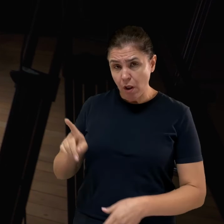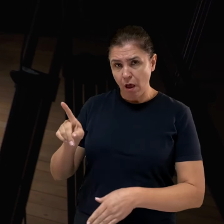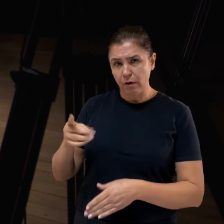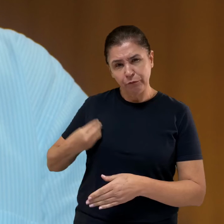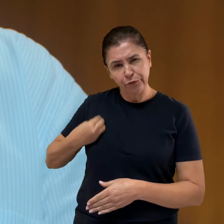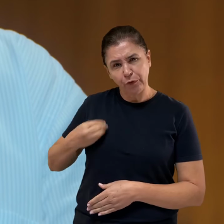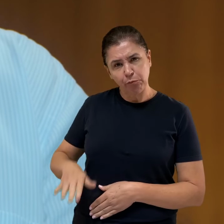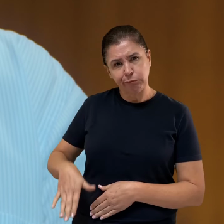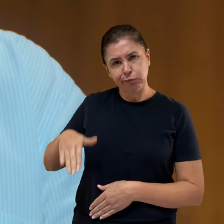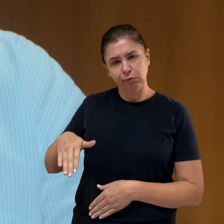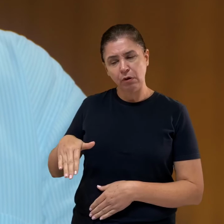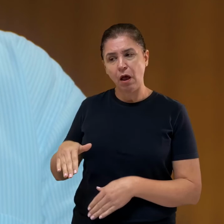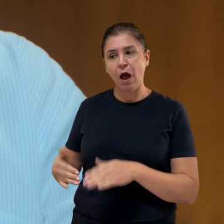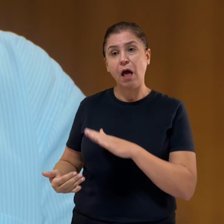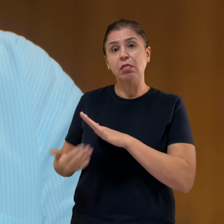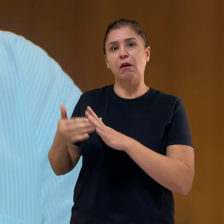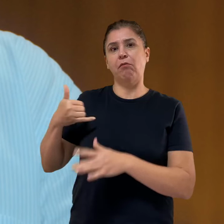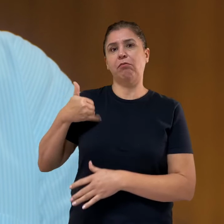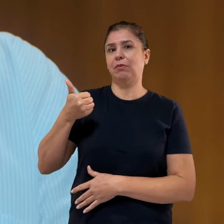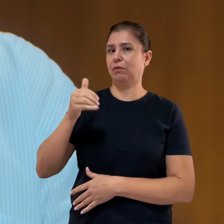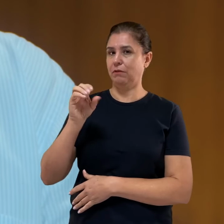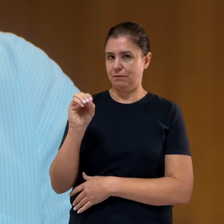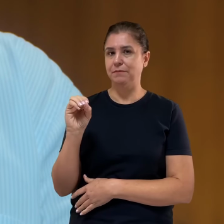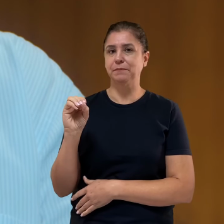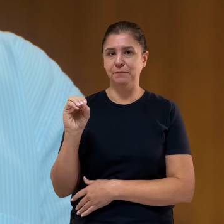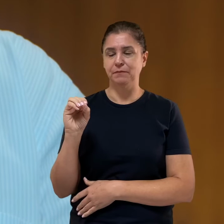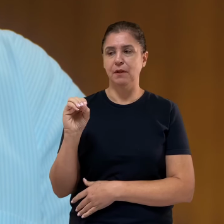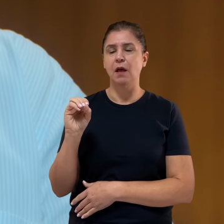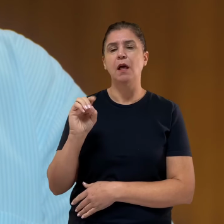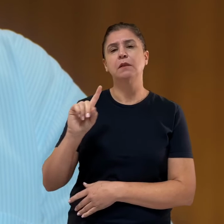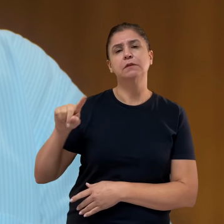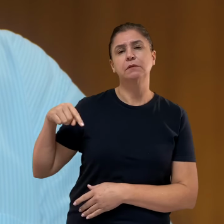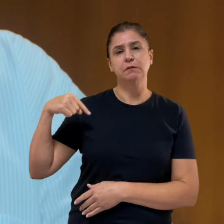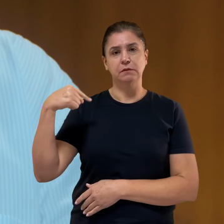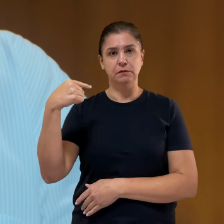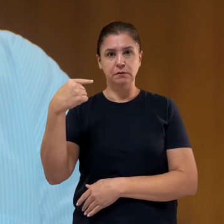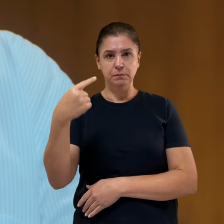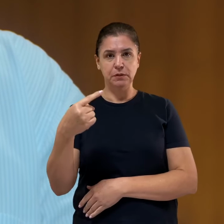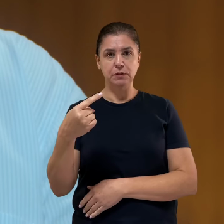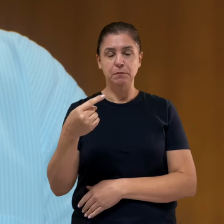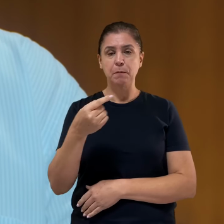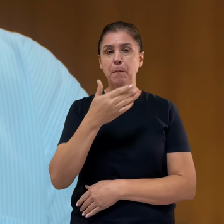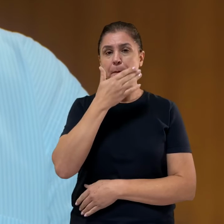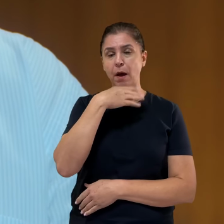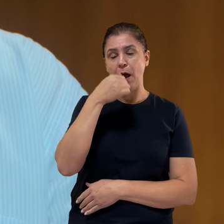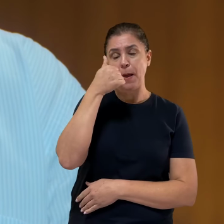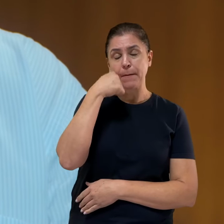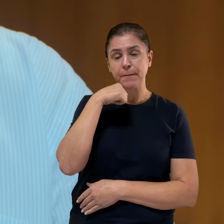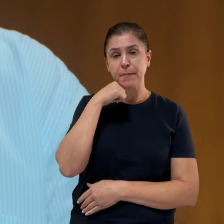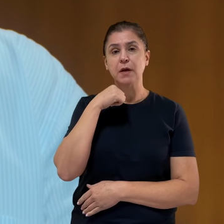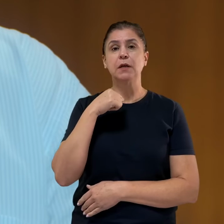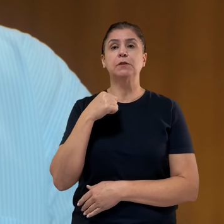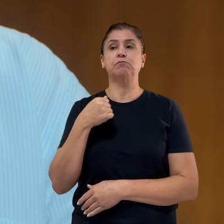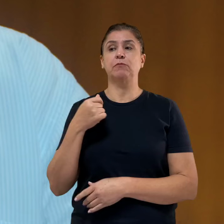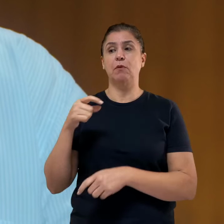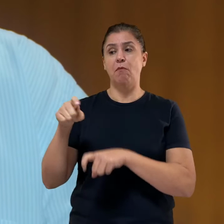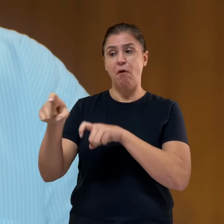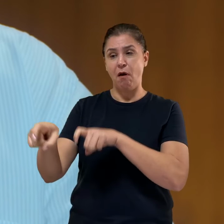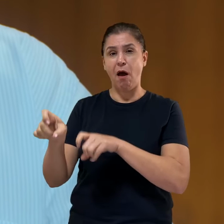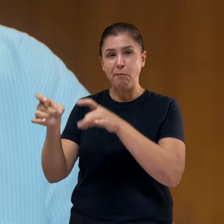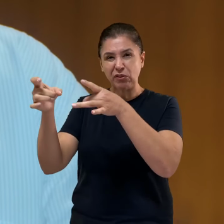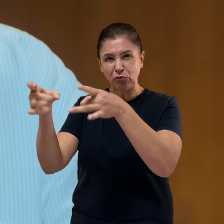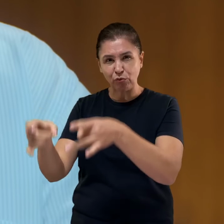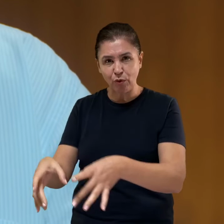lá ou não? Lá eu fiquei até os meus 10 anos. Aí depois, meus pais com a imigração,